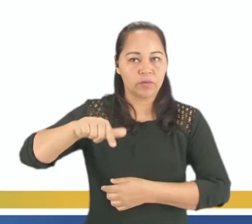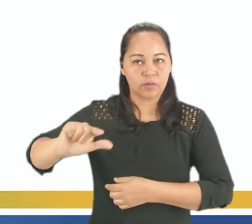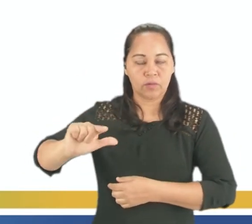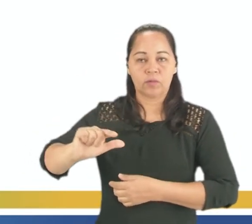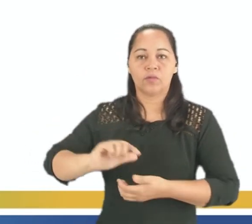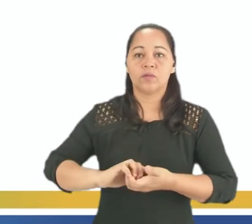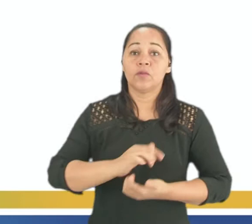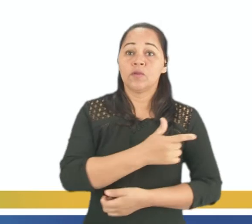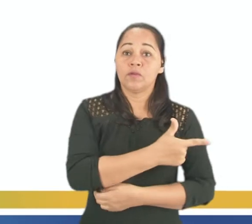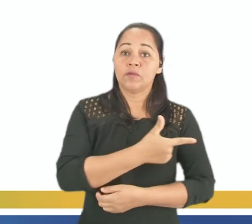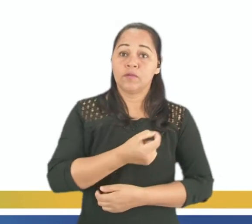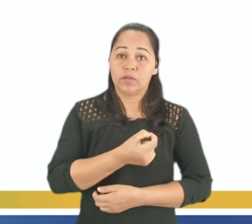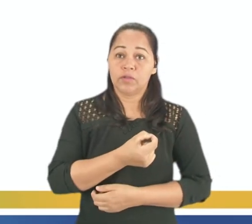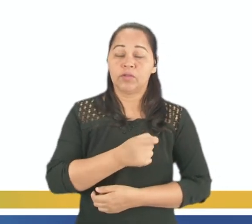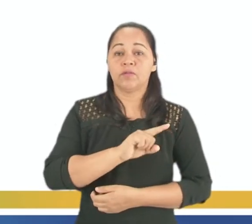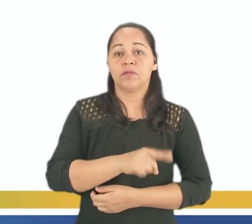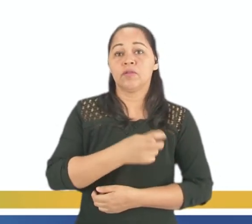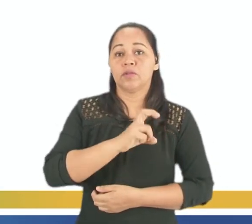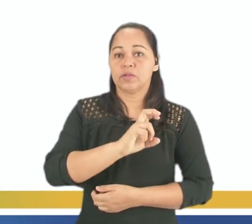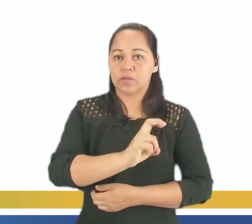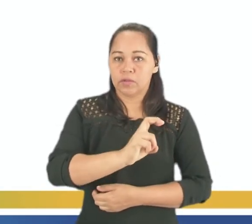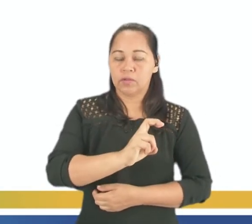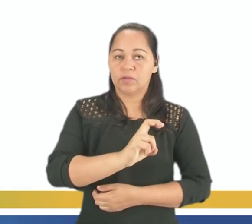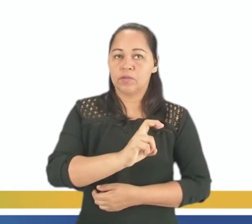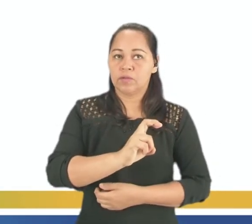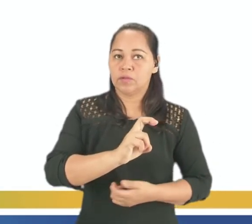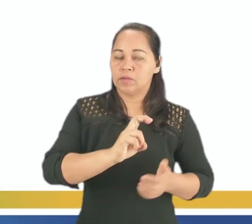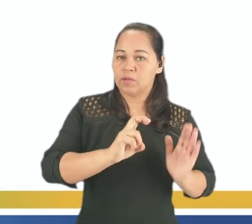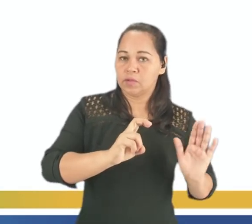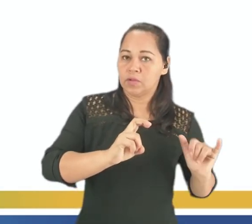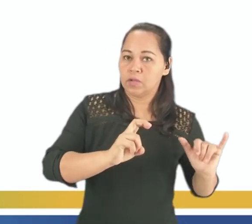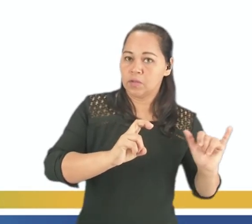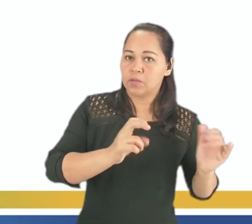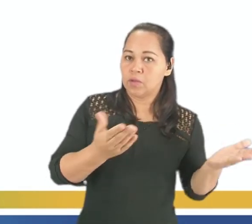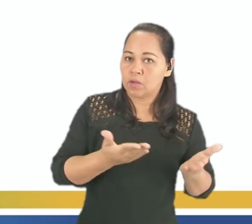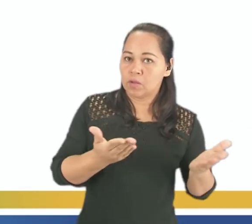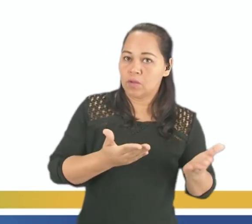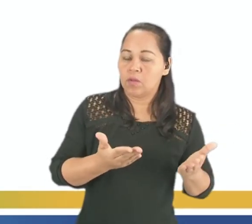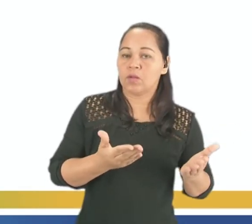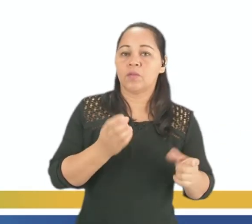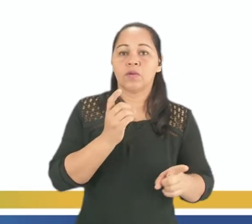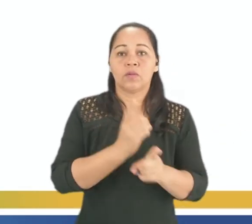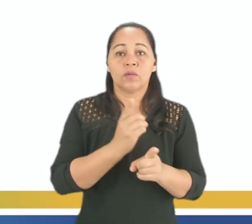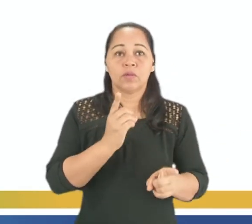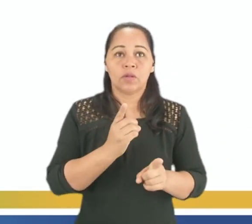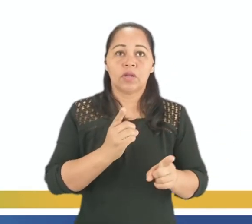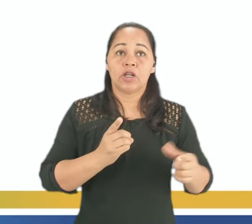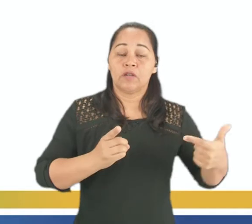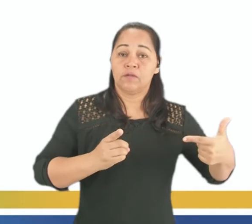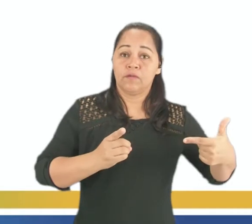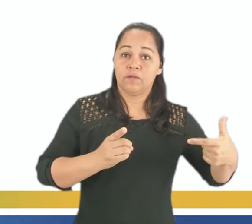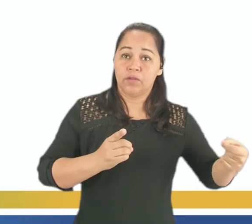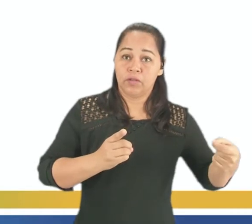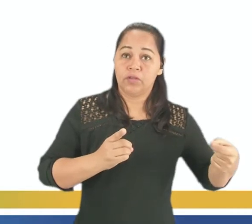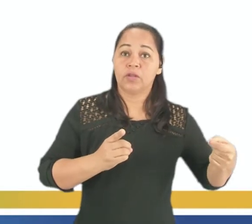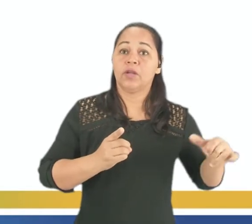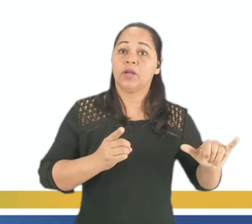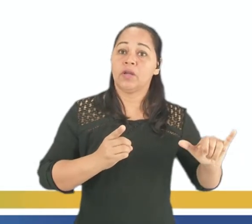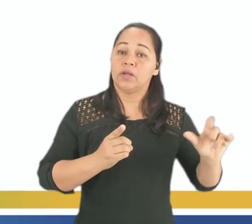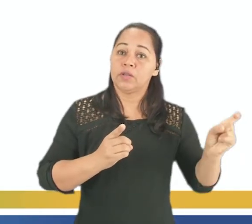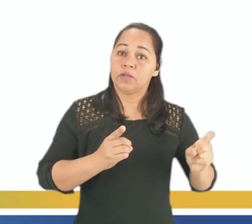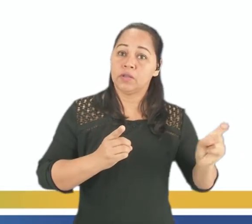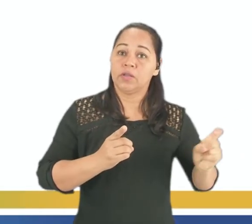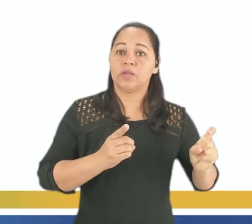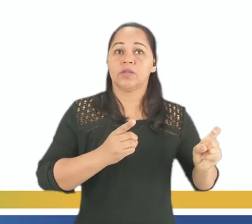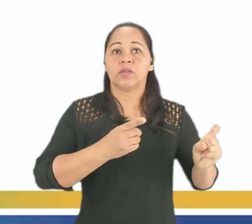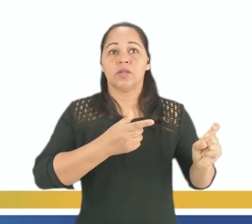ordenado 20 e 5 na segunda equação. Observe que 20 representa o x e 5 representa